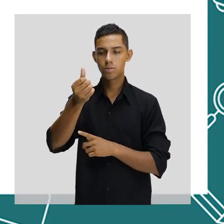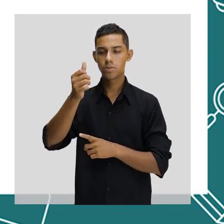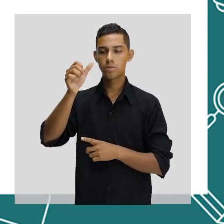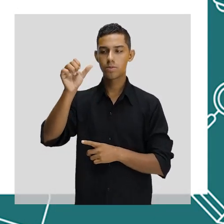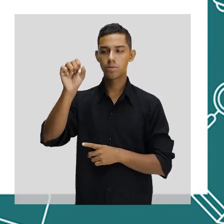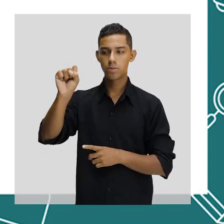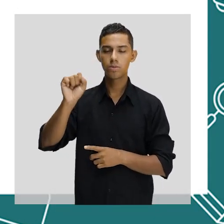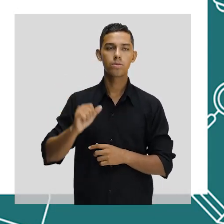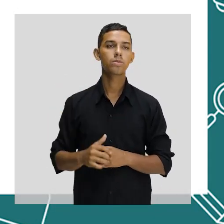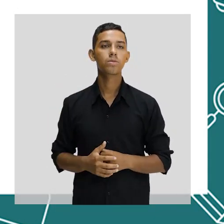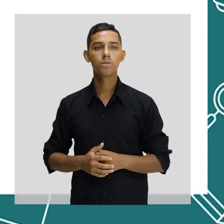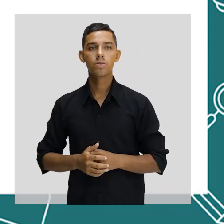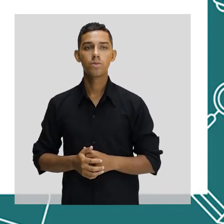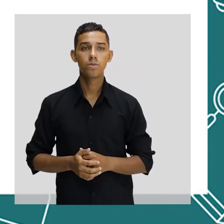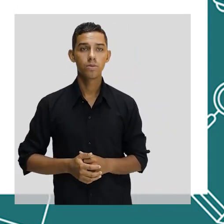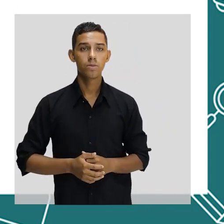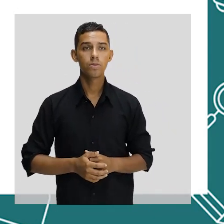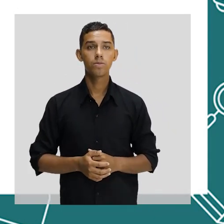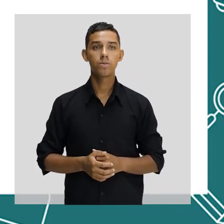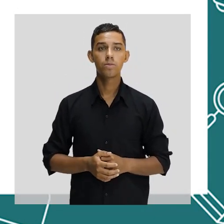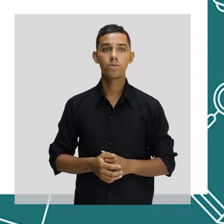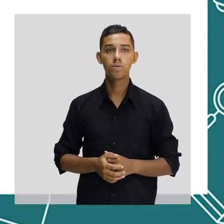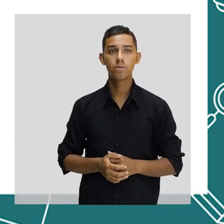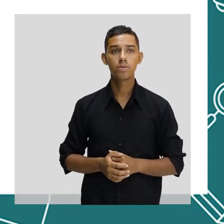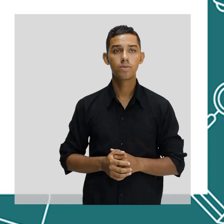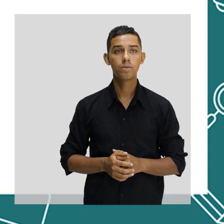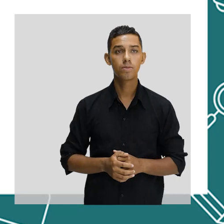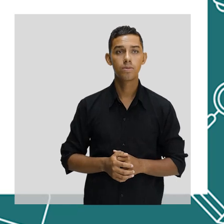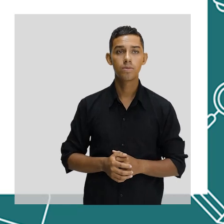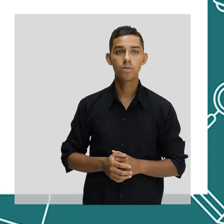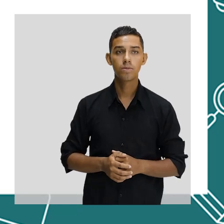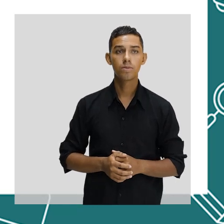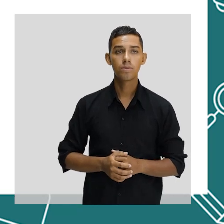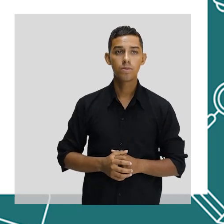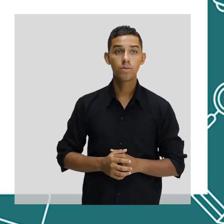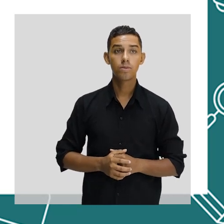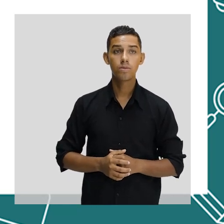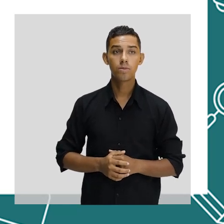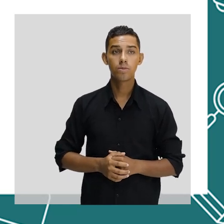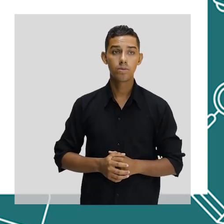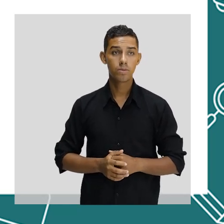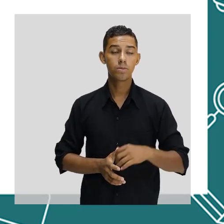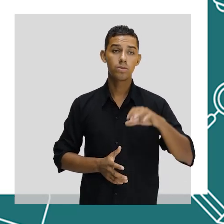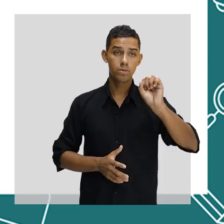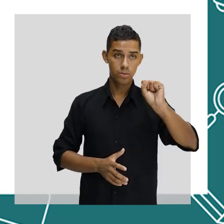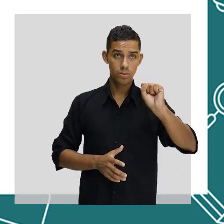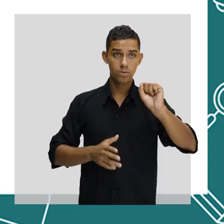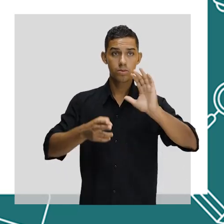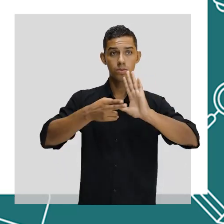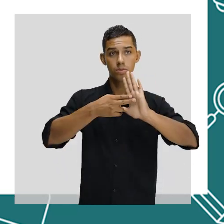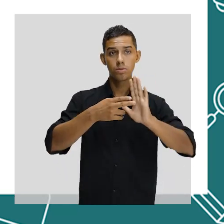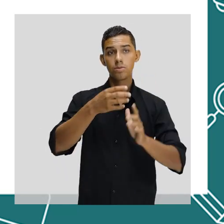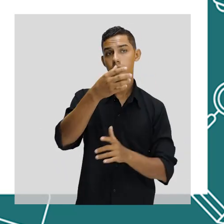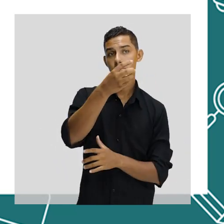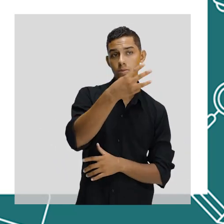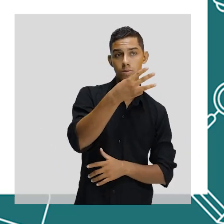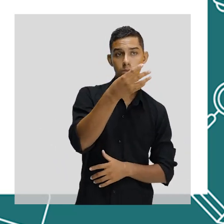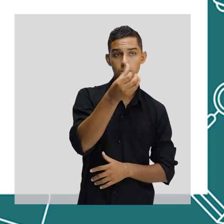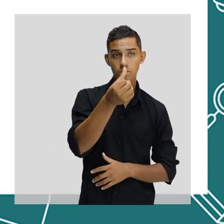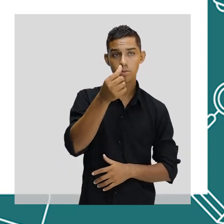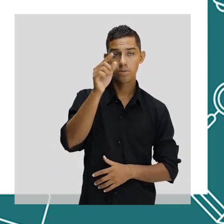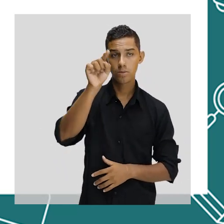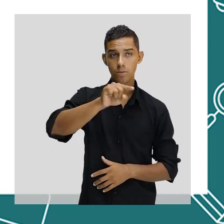seja, o espaço percorrido é 36 vezes 168. Então eu chego nesta condição bem aqui. Ó.